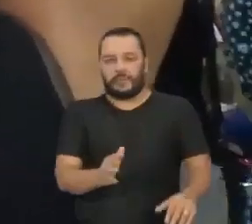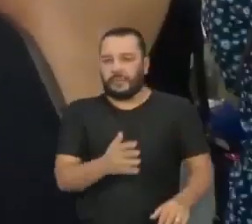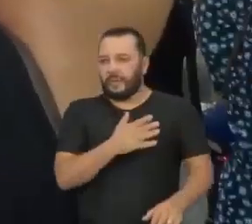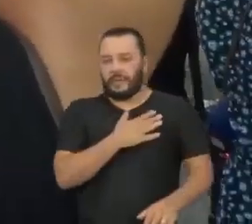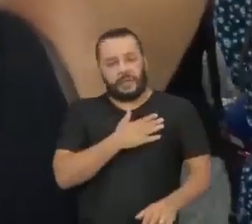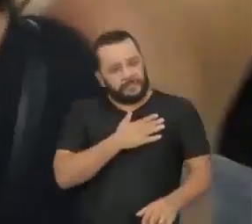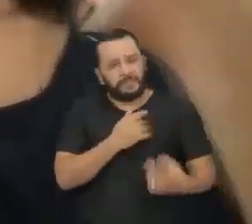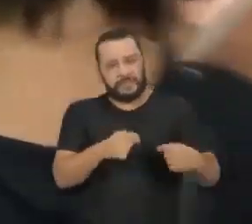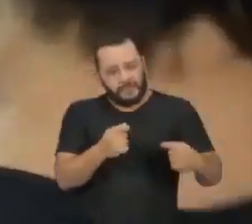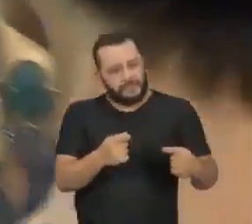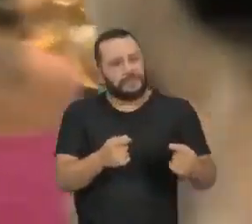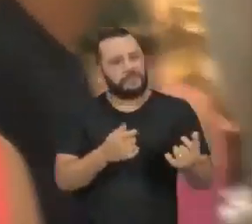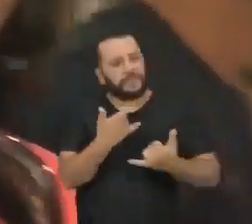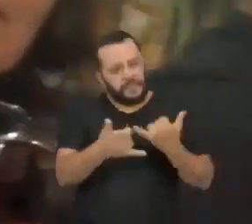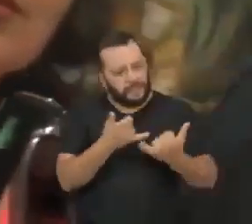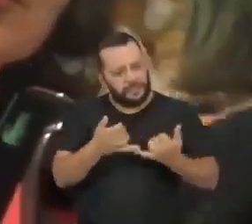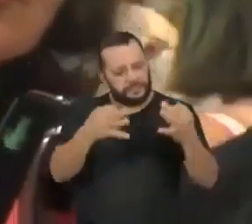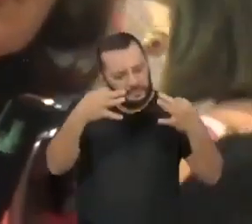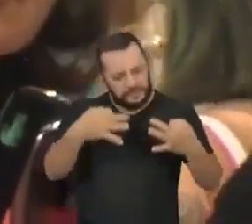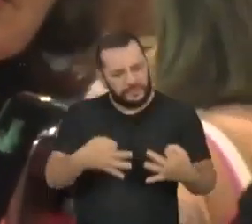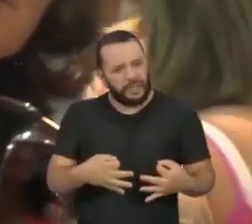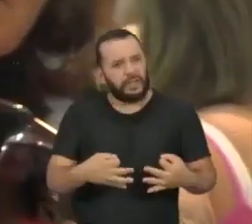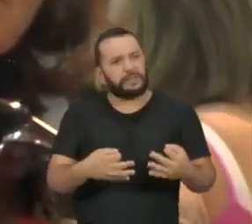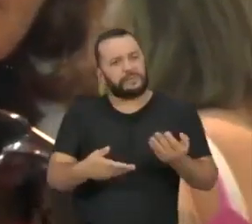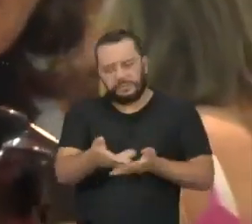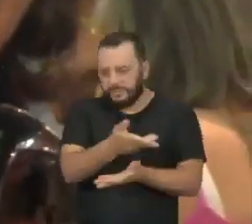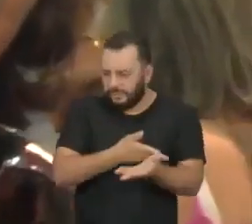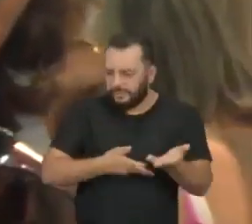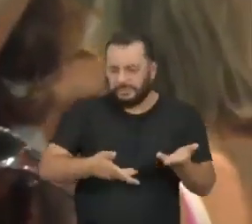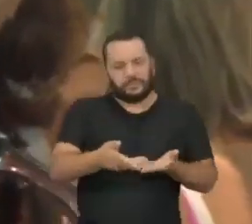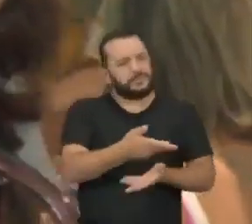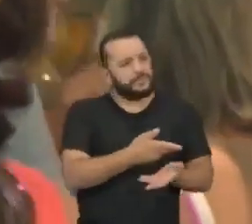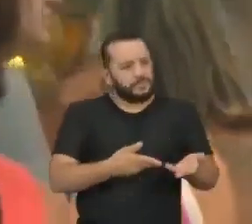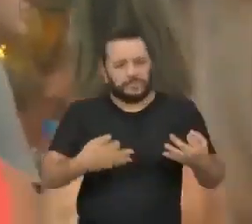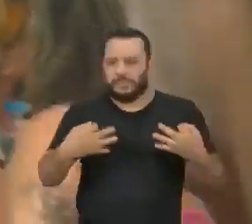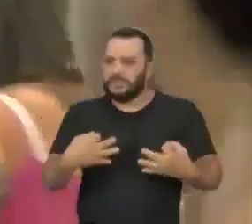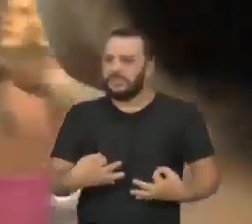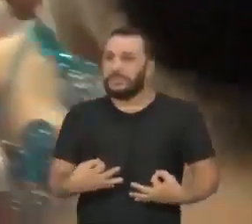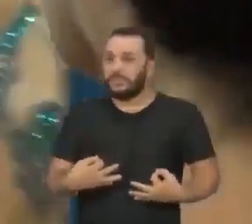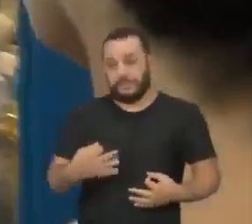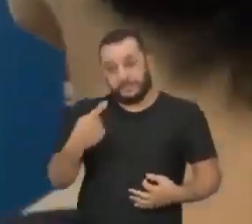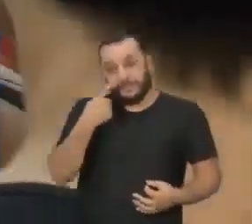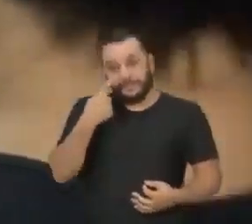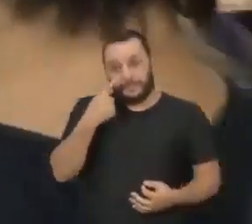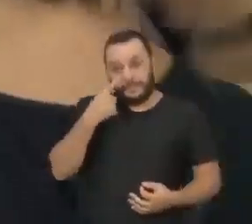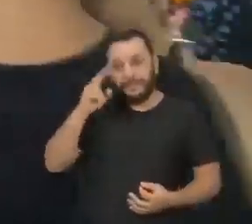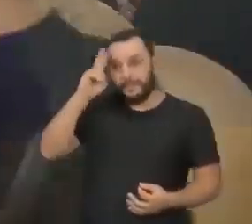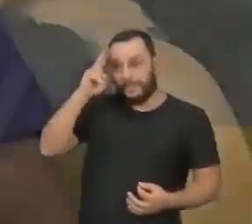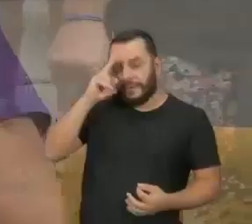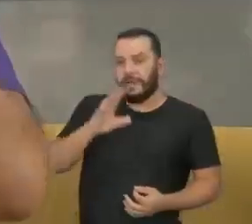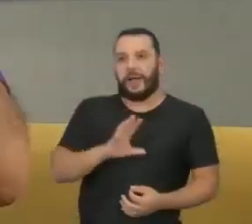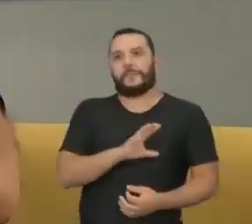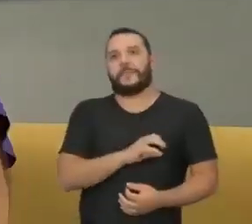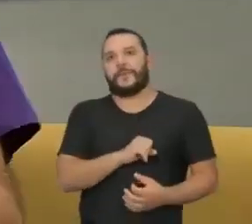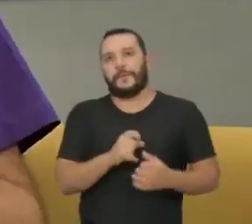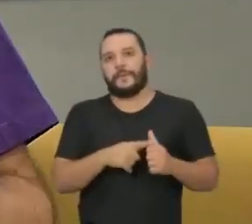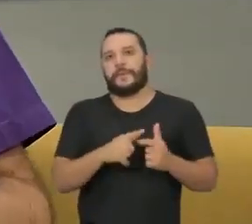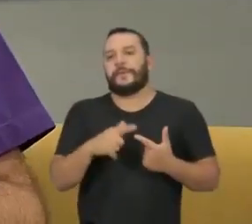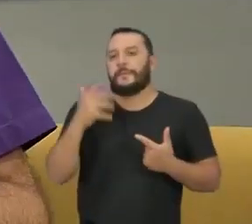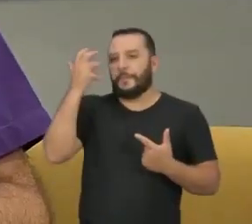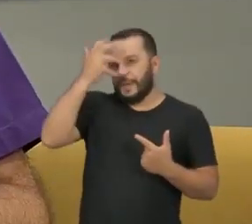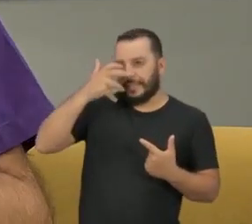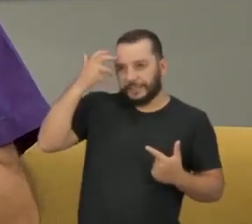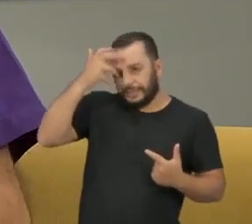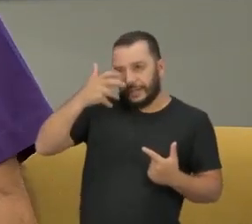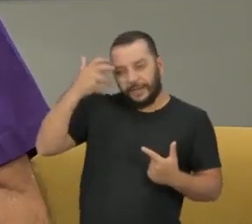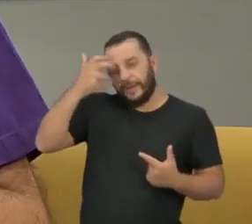compartilha, ele não cria, né, um brincar conjunto. Quantas histórias a gente ouviu hoje de namoros, de paixões que sobrevivem